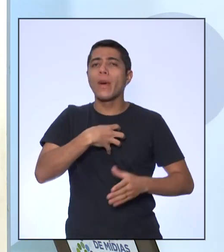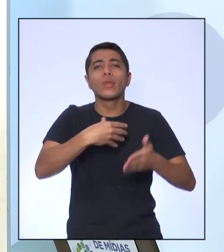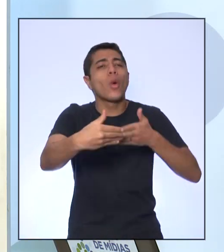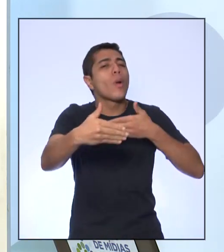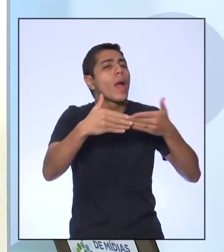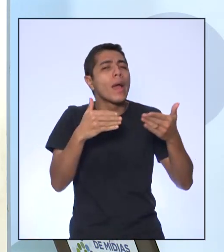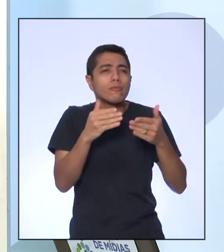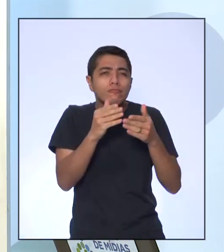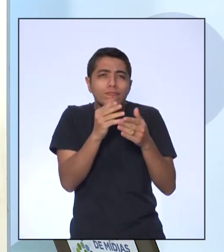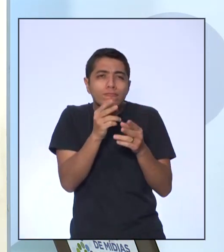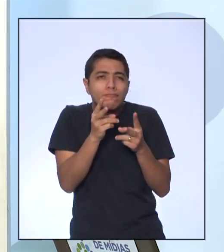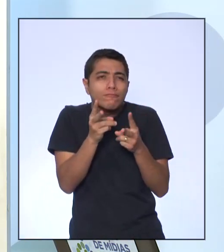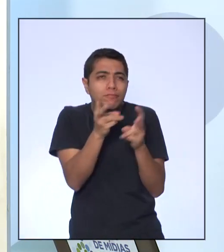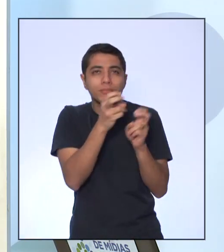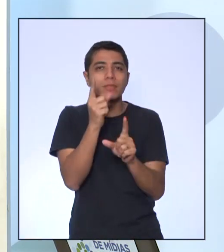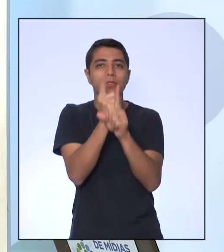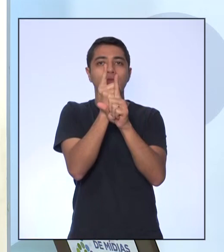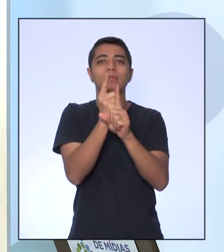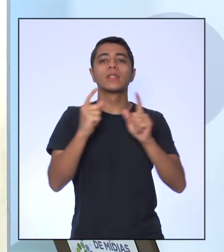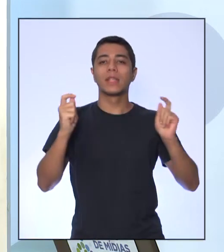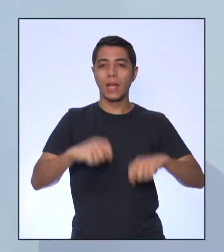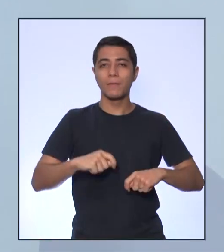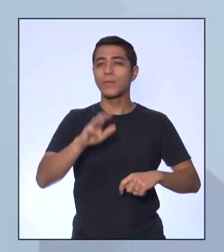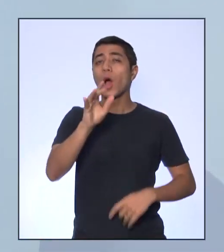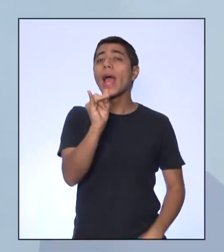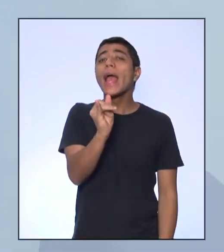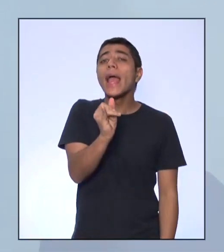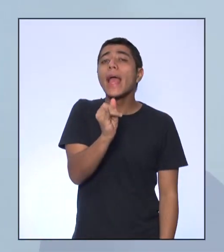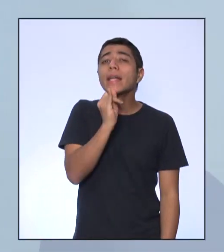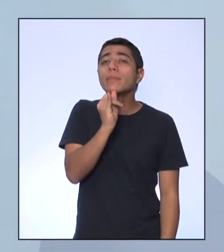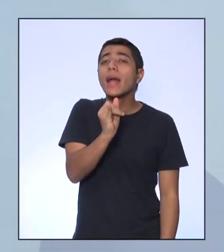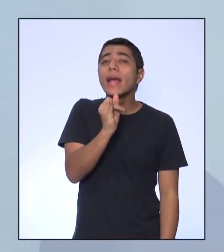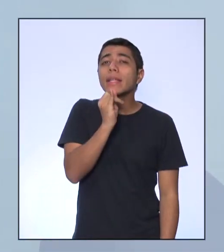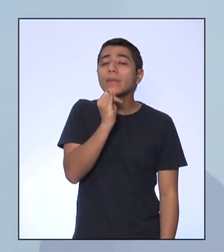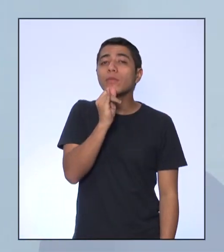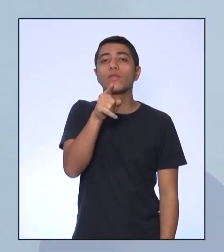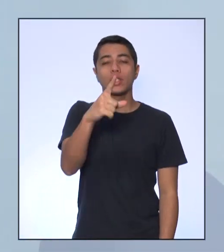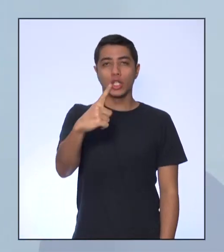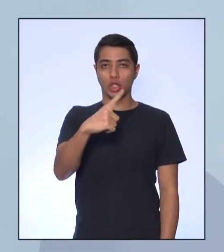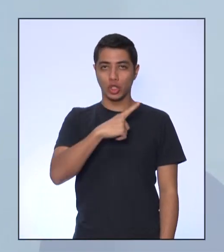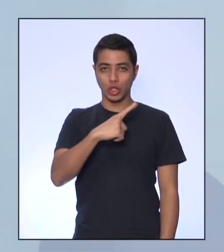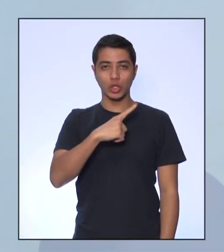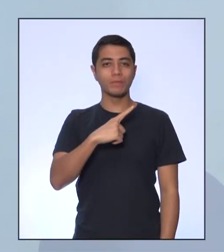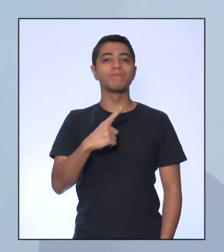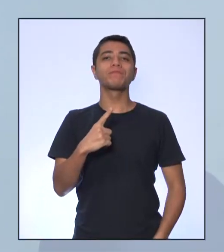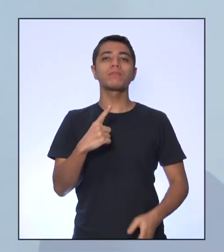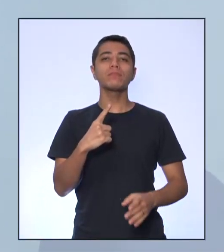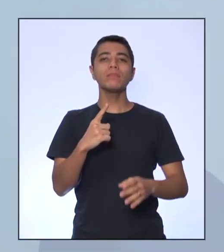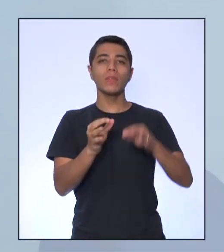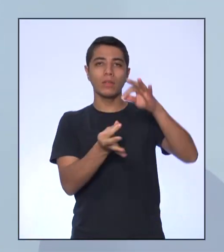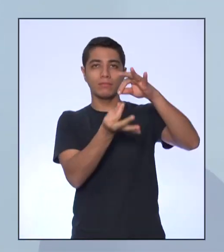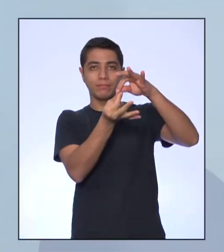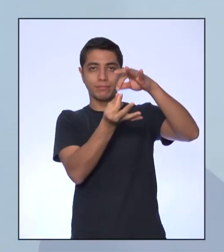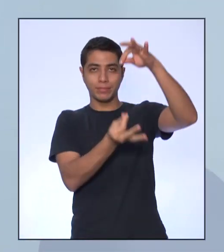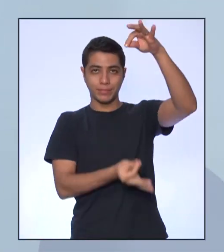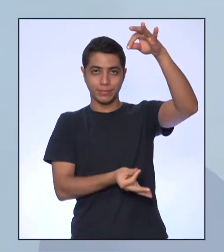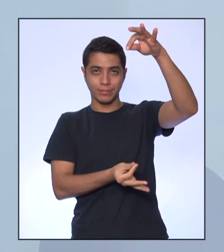olha comigo por exemplo né então por exemplo eu tenho um rango aqui ó de 45 graus